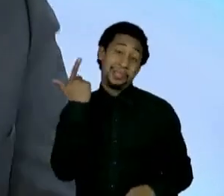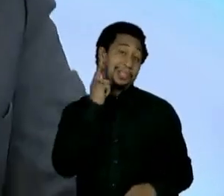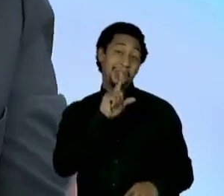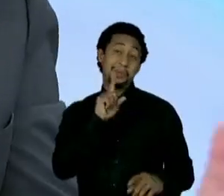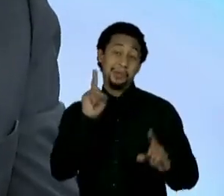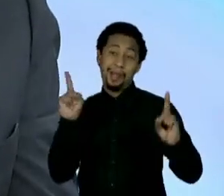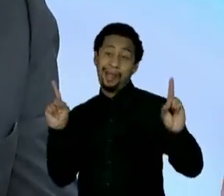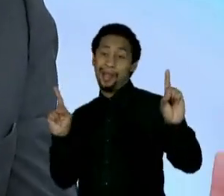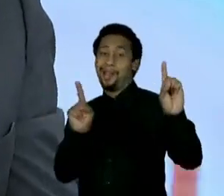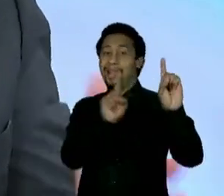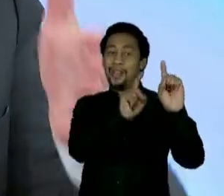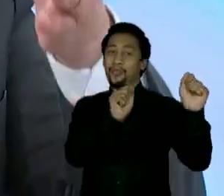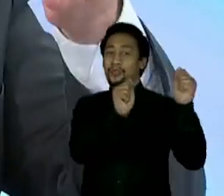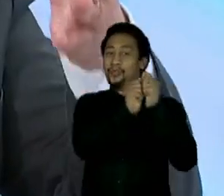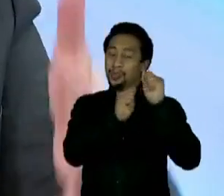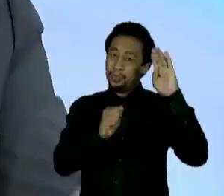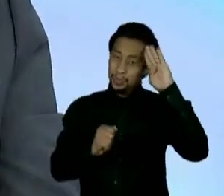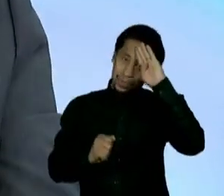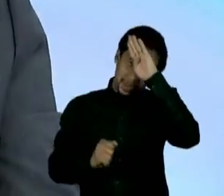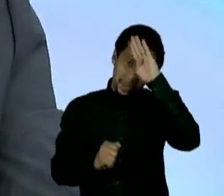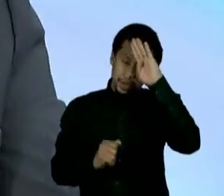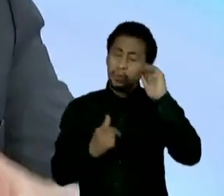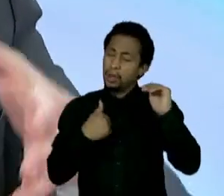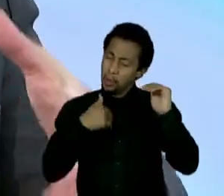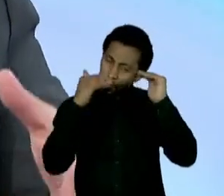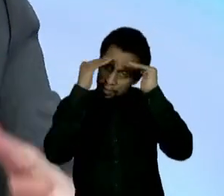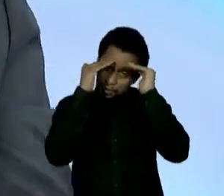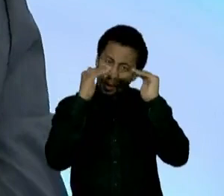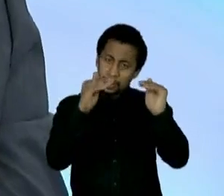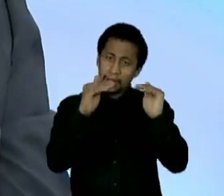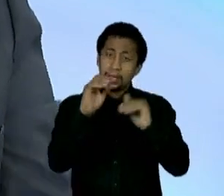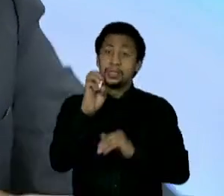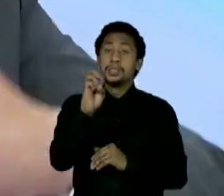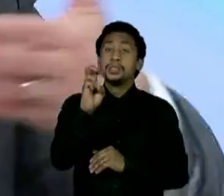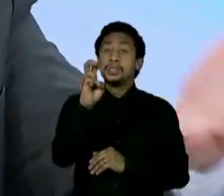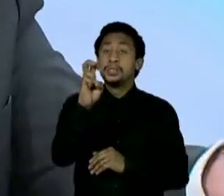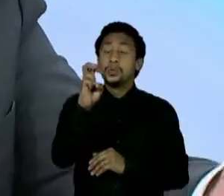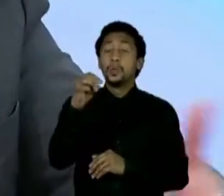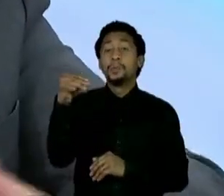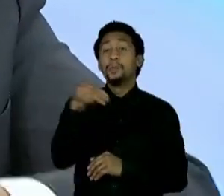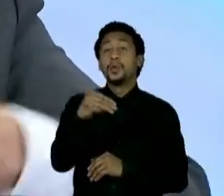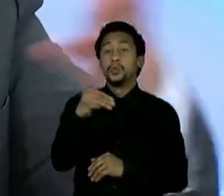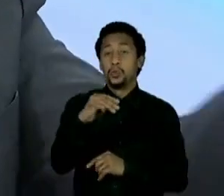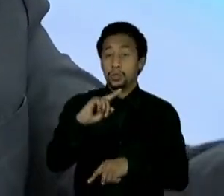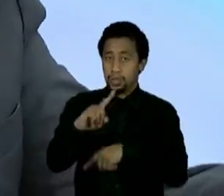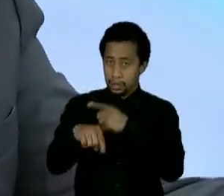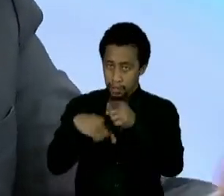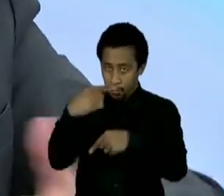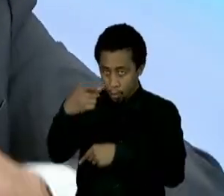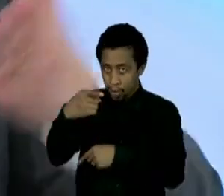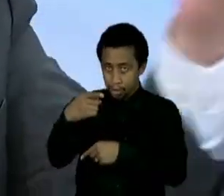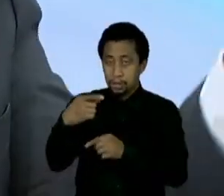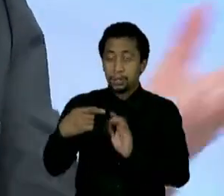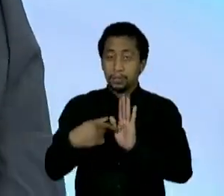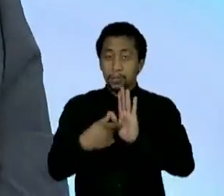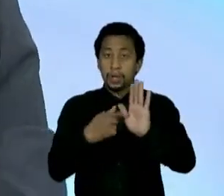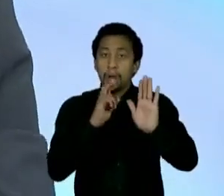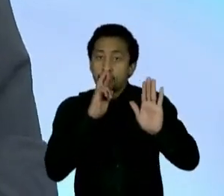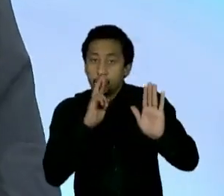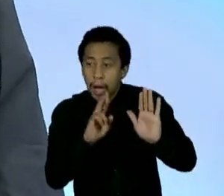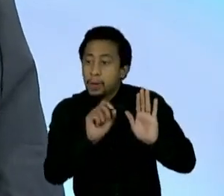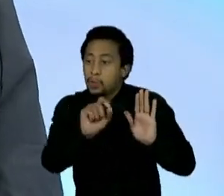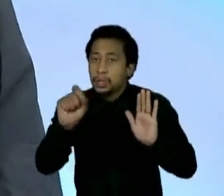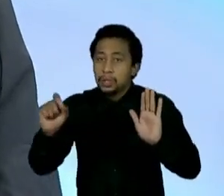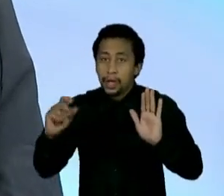do bolsonaro eu respeitei eleição cinco minutos depois do resultado eu liguei para o Dória cumprimentei desejei boa sorte